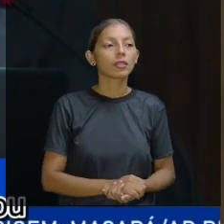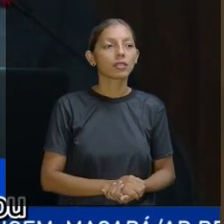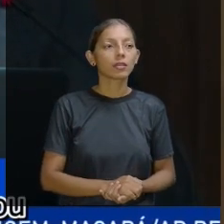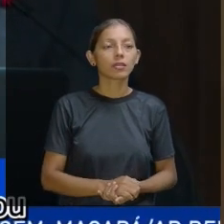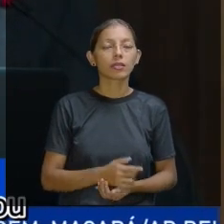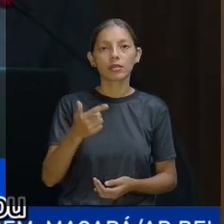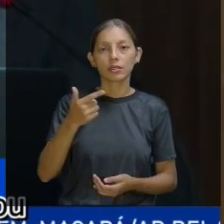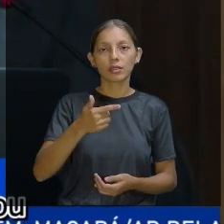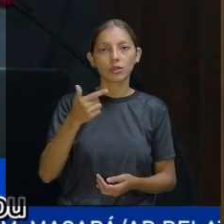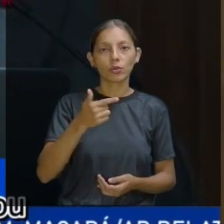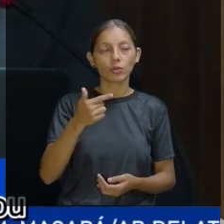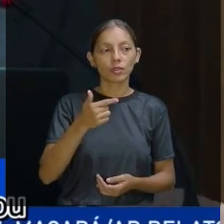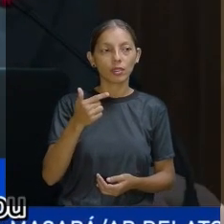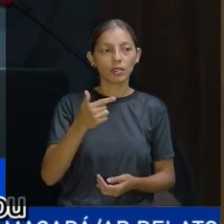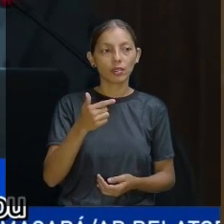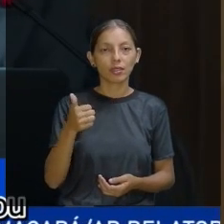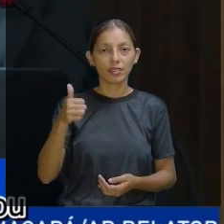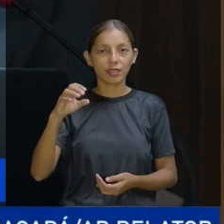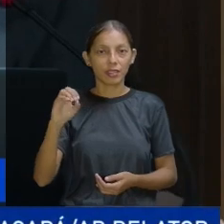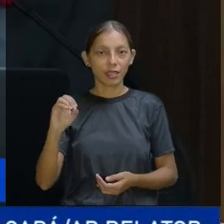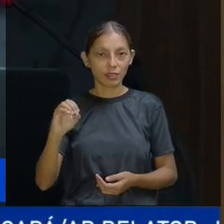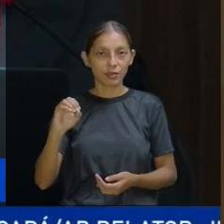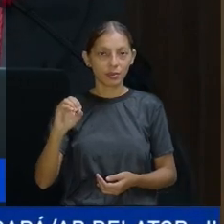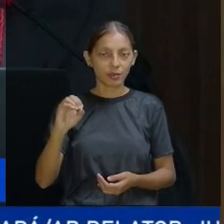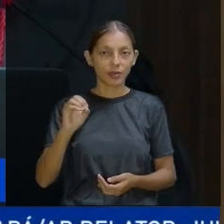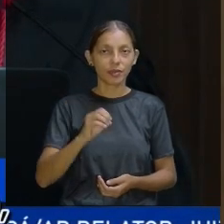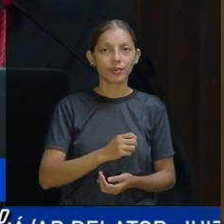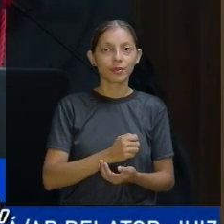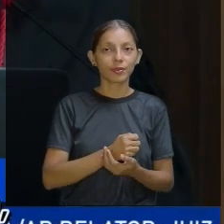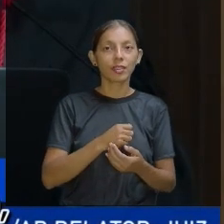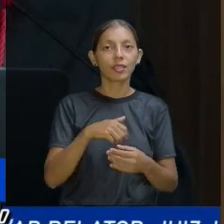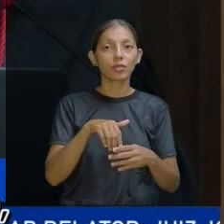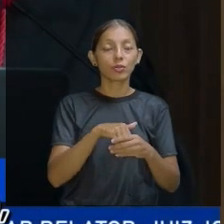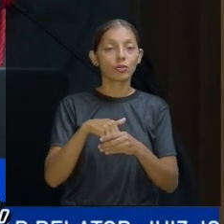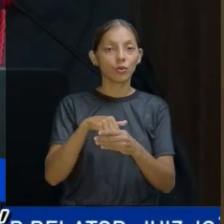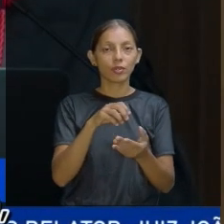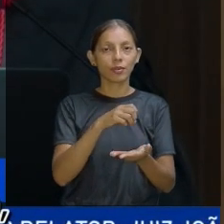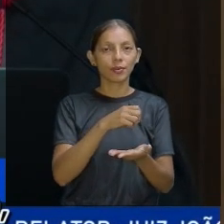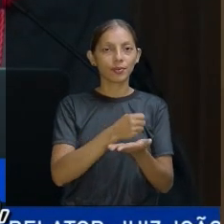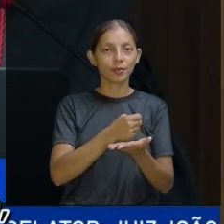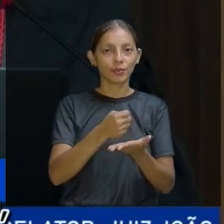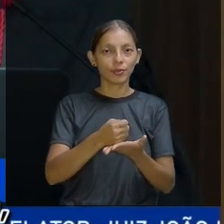10ª zona do nosso Estado. Então,